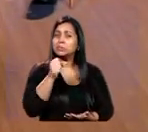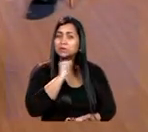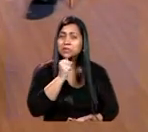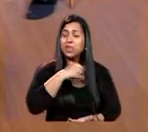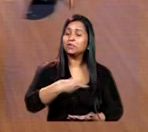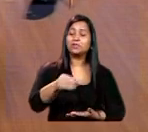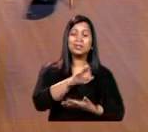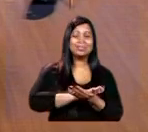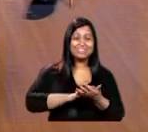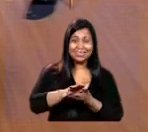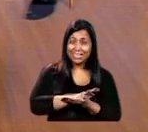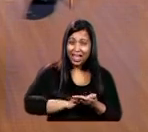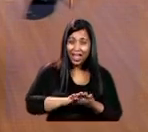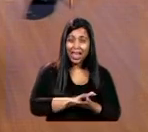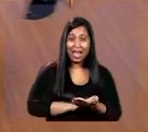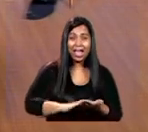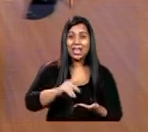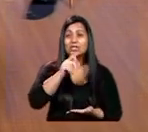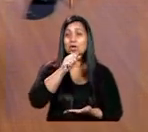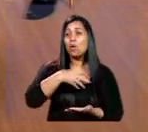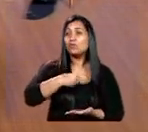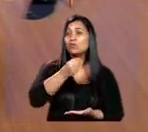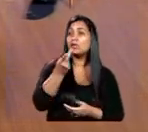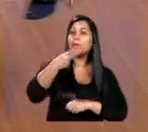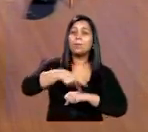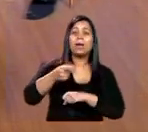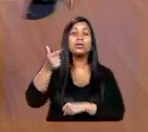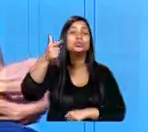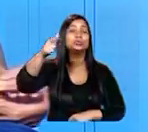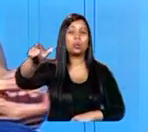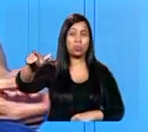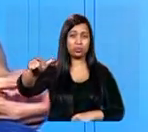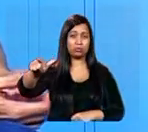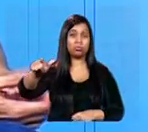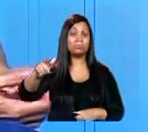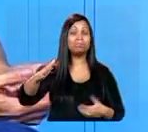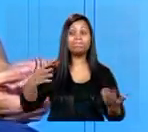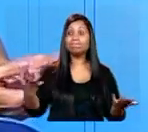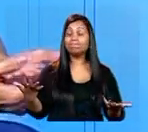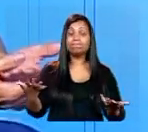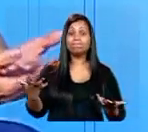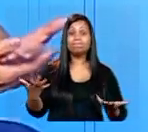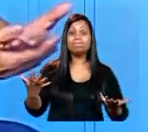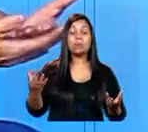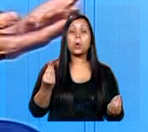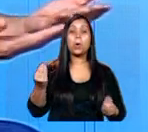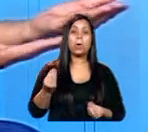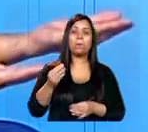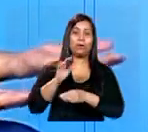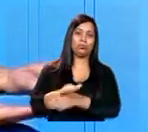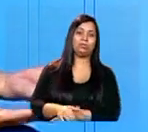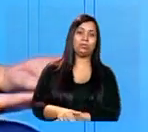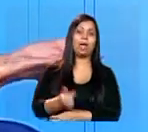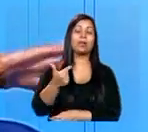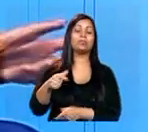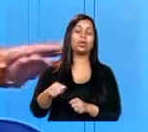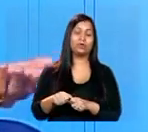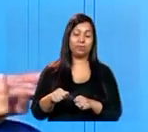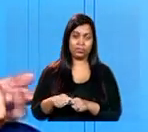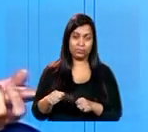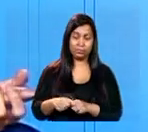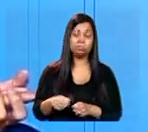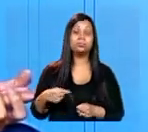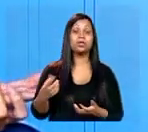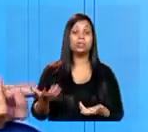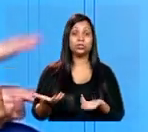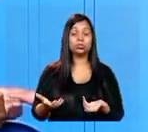idosos que não tem filhos ou que os filhos estão fora do país, isso e aquilo, e a gente fica literalmente de mãos atadas. Não existe